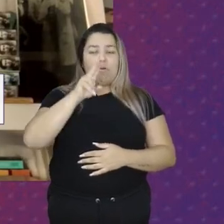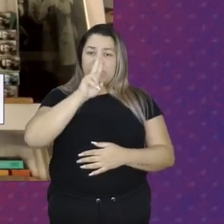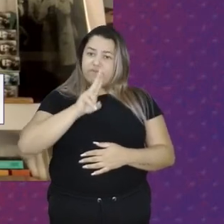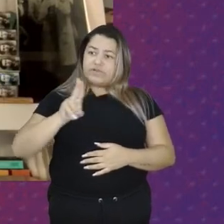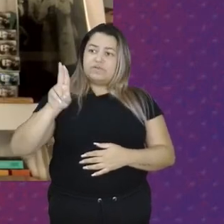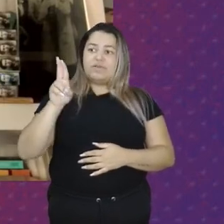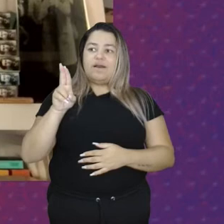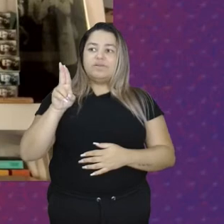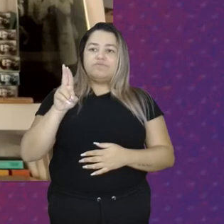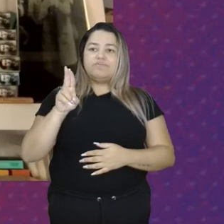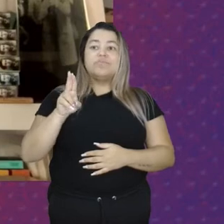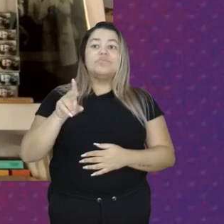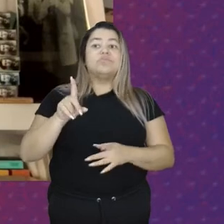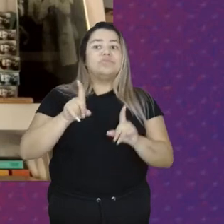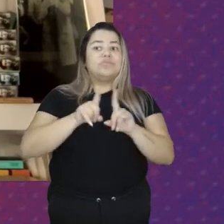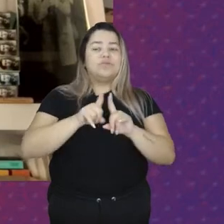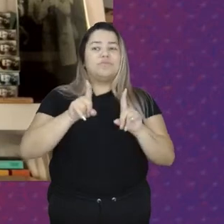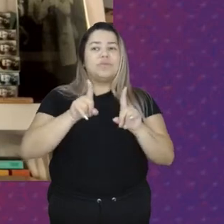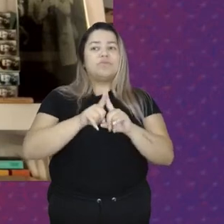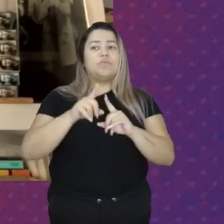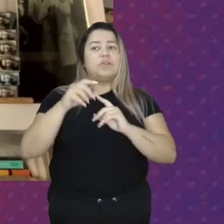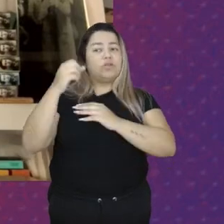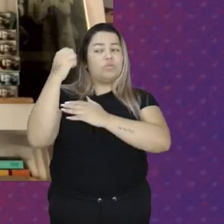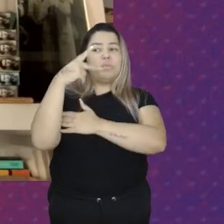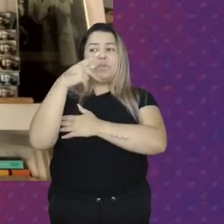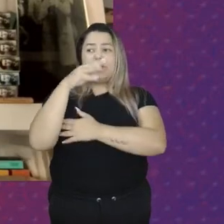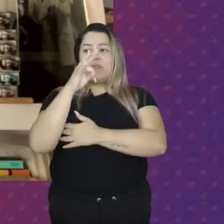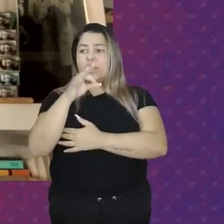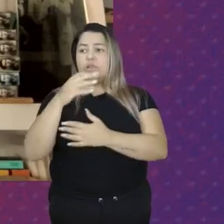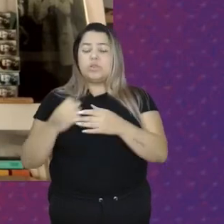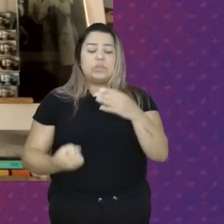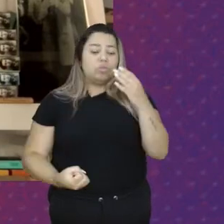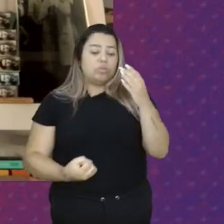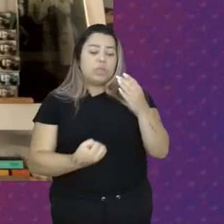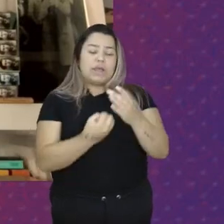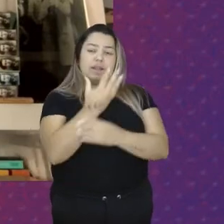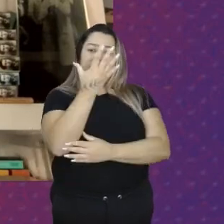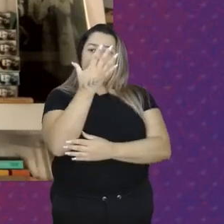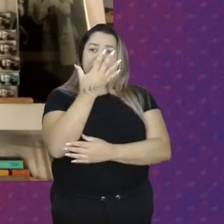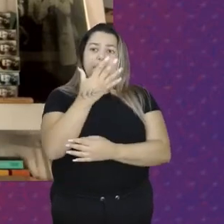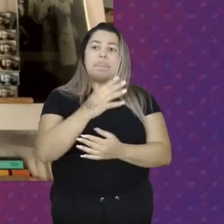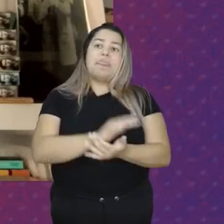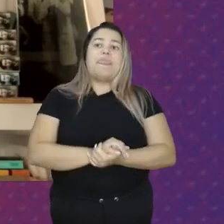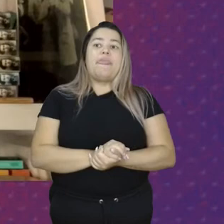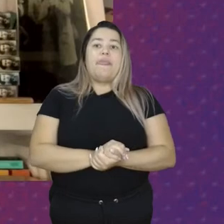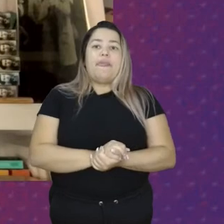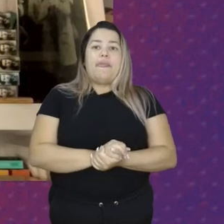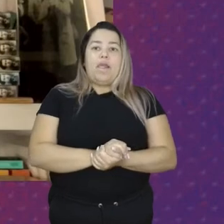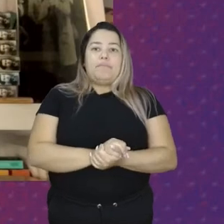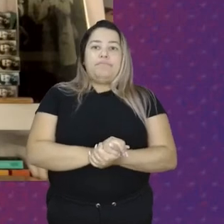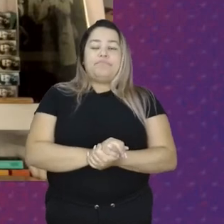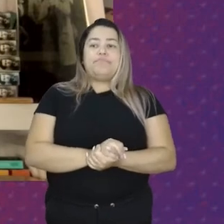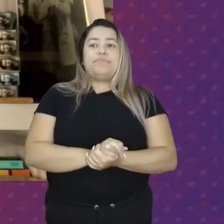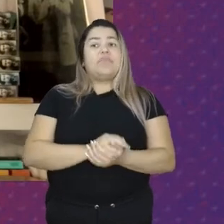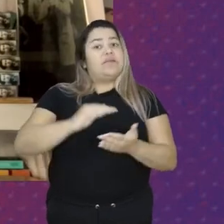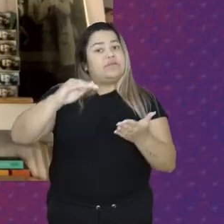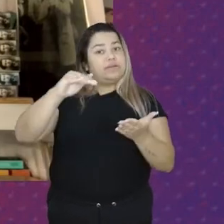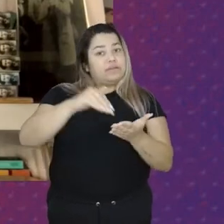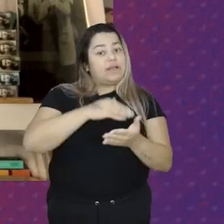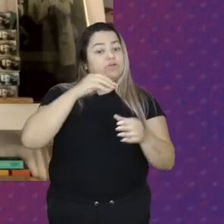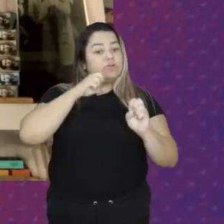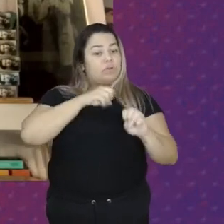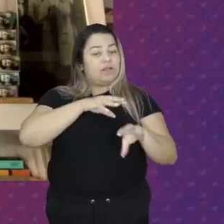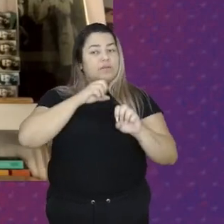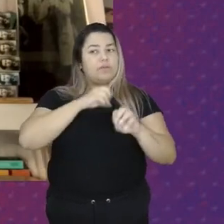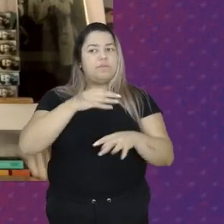universitária, sou militante do PT desde a fundação, fui secretária de